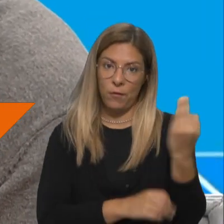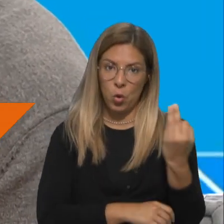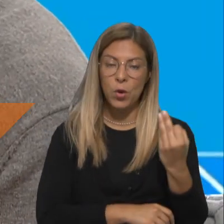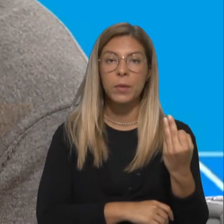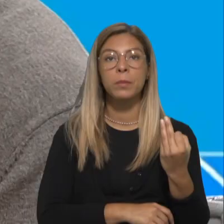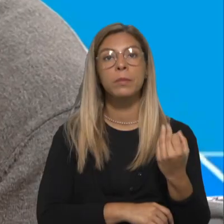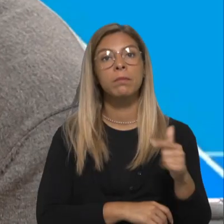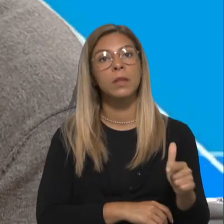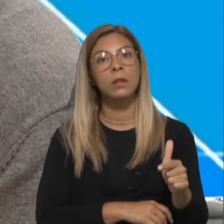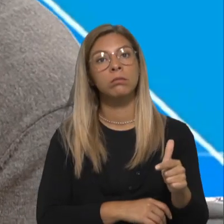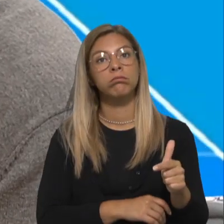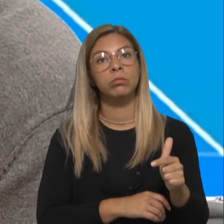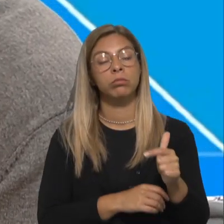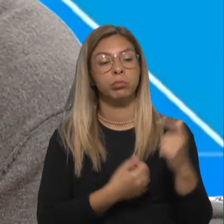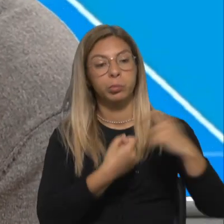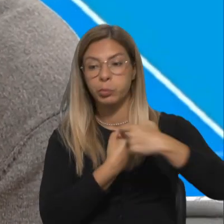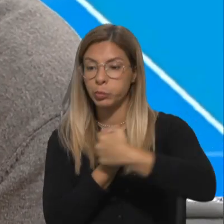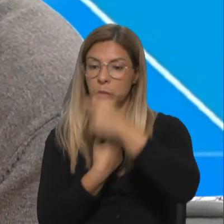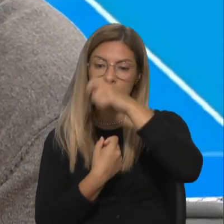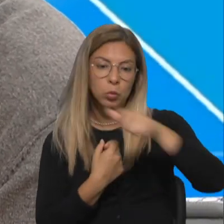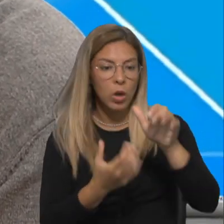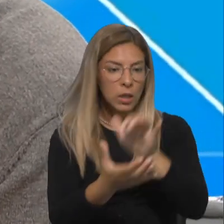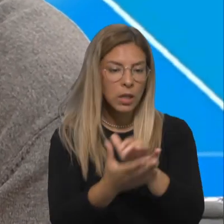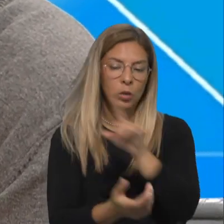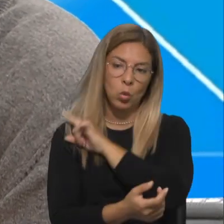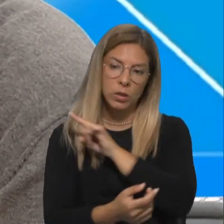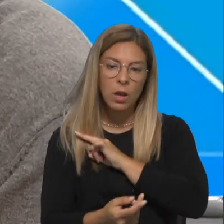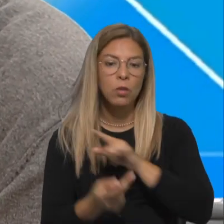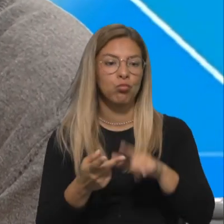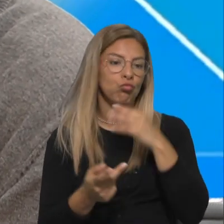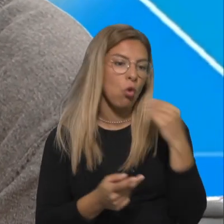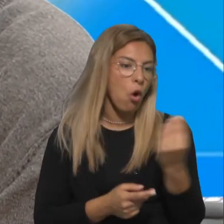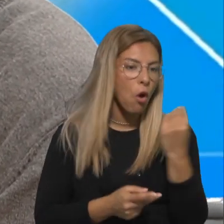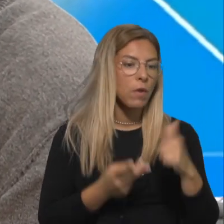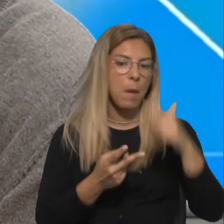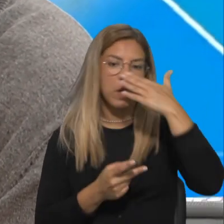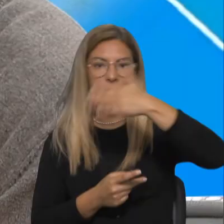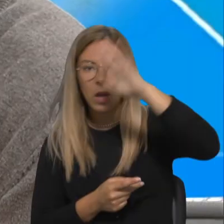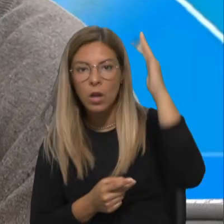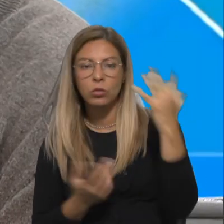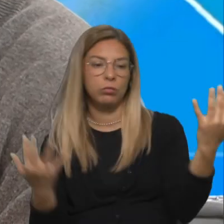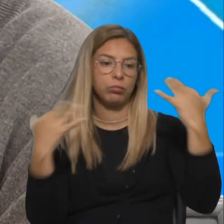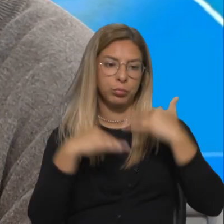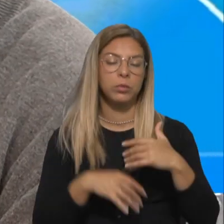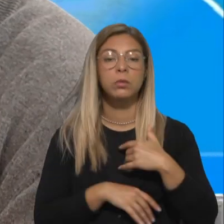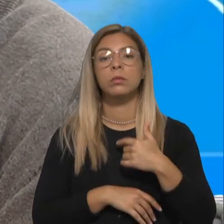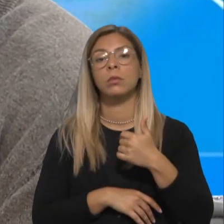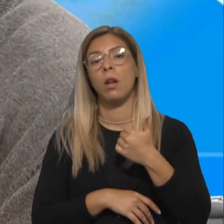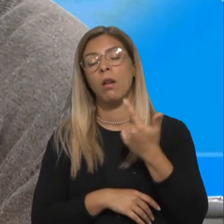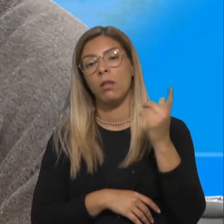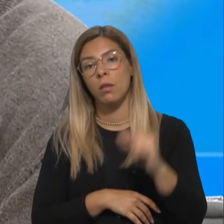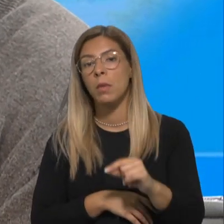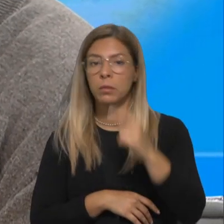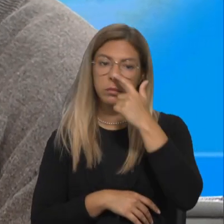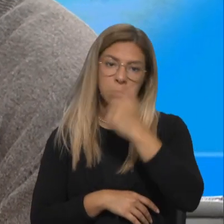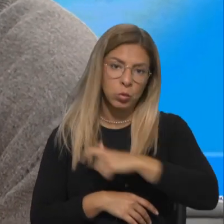que congrega cristãos casados, solteiros, jovens, mais velhos, sacerdotes também, que